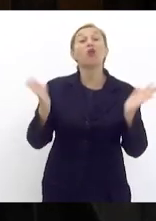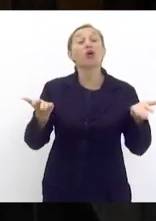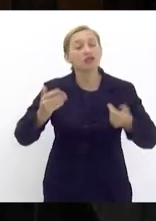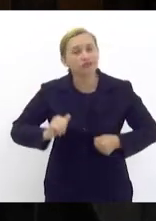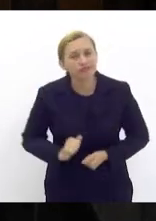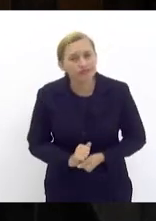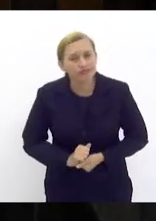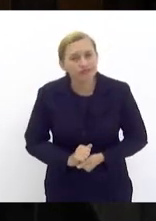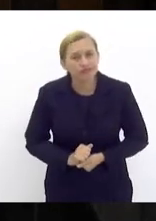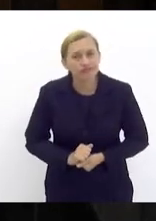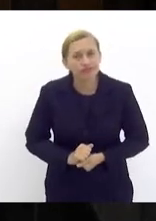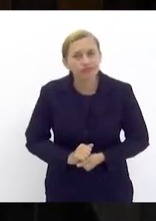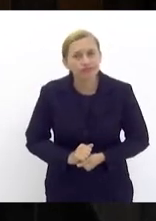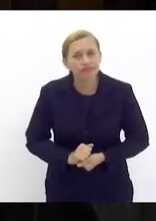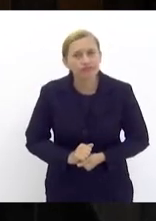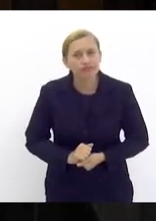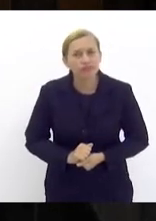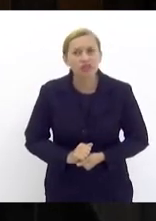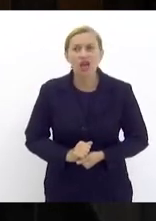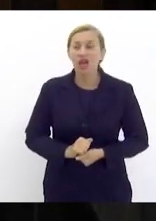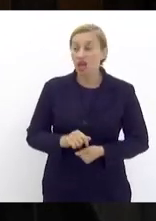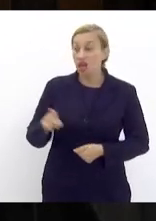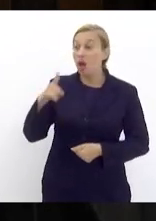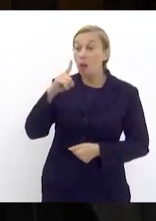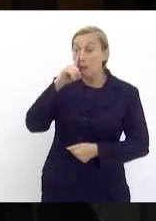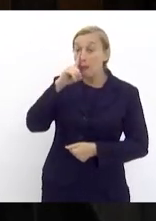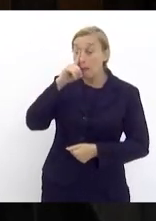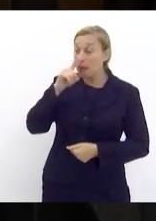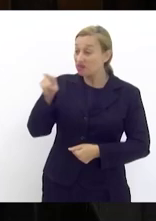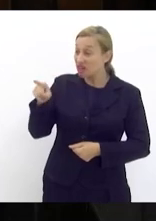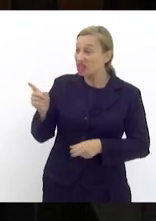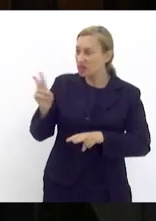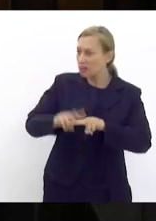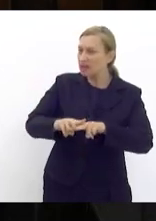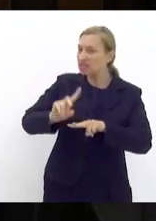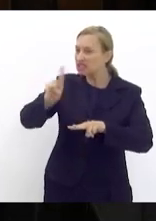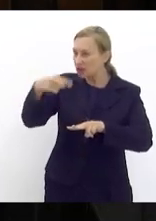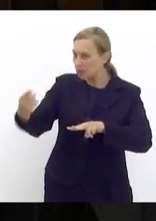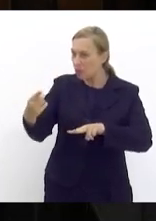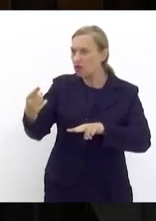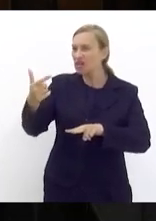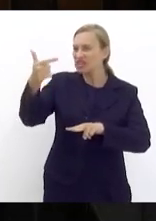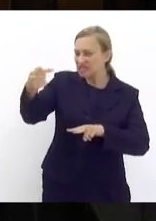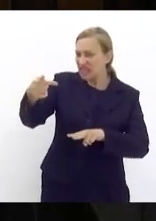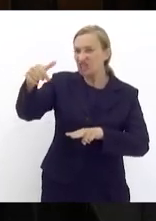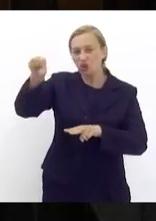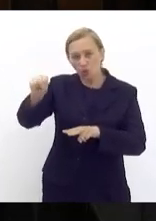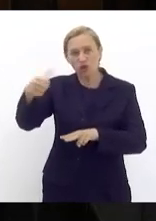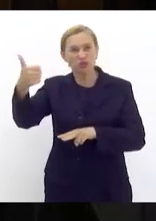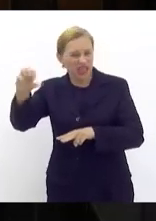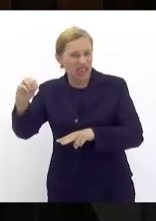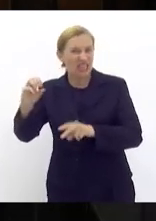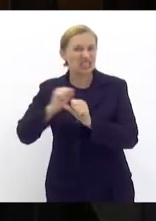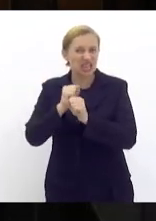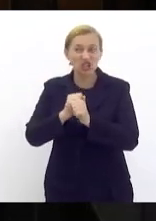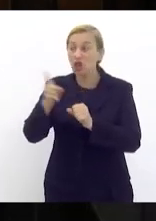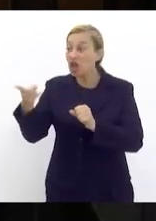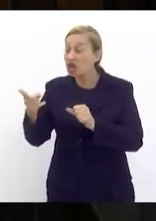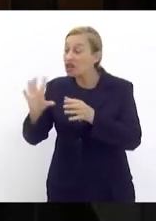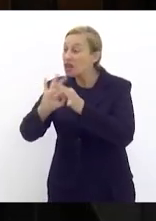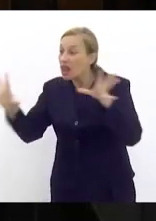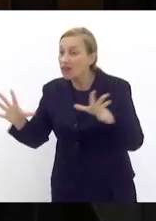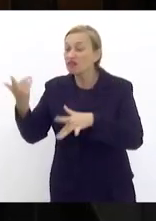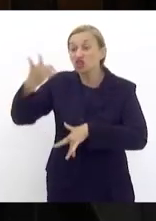O que vai ser? E está arriscado esse marginal ser preso e daqui a 7, 8, 9, 10 anos nós vermos